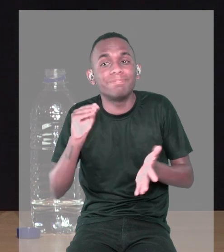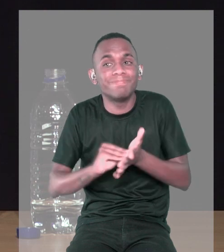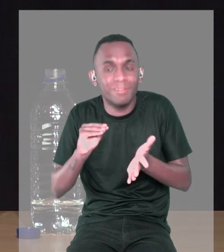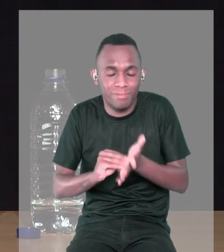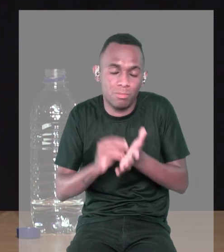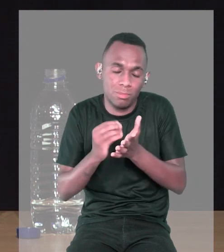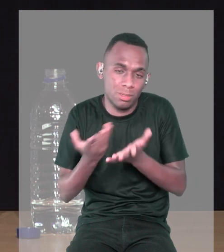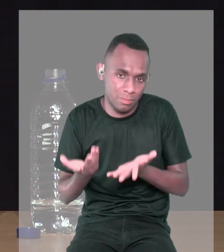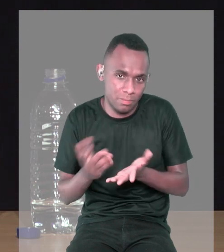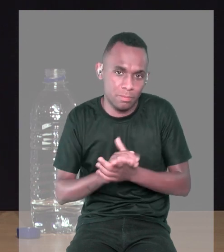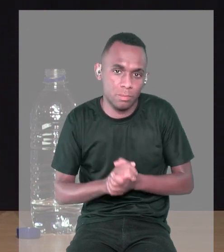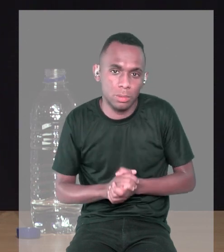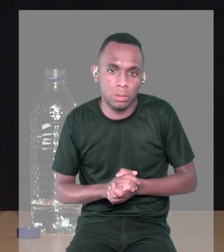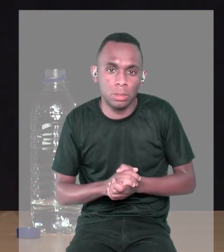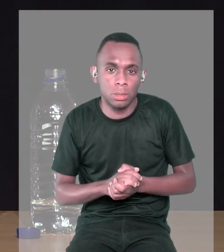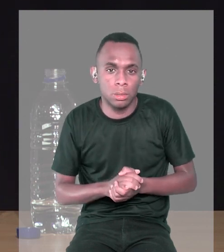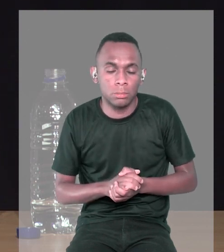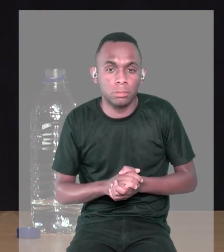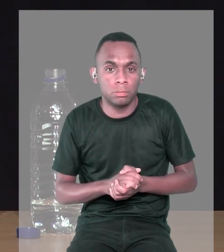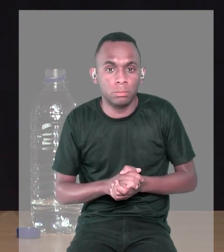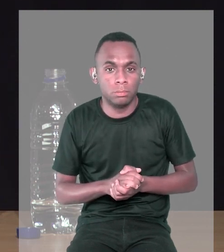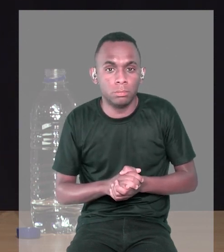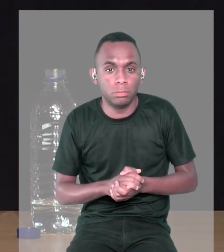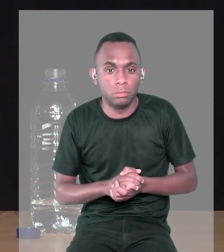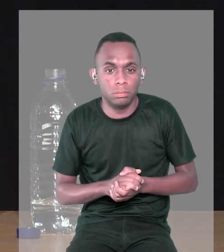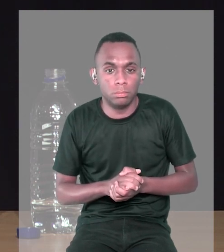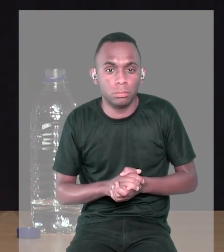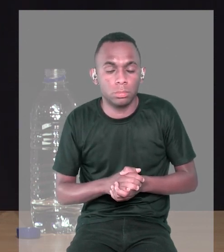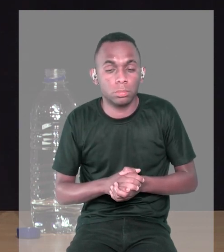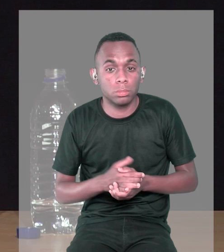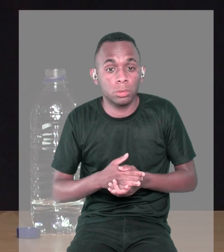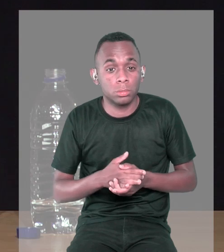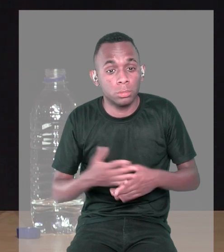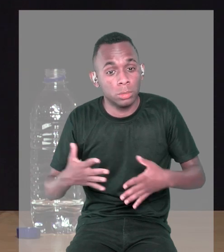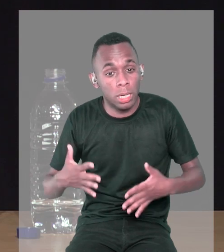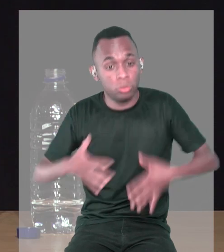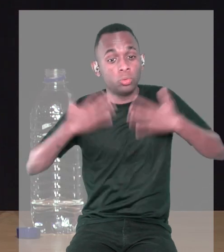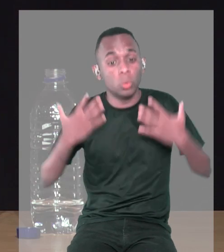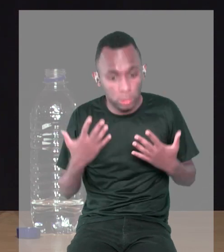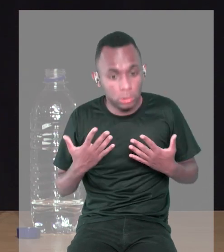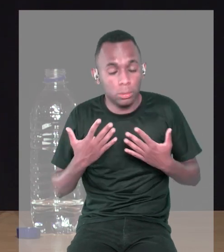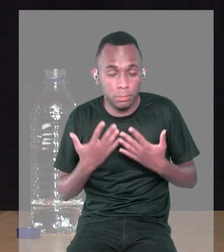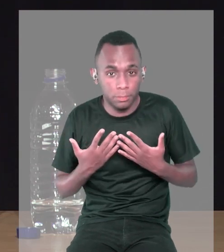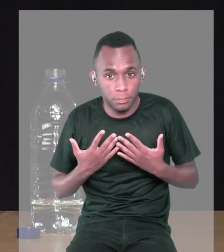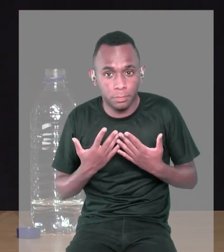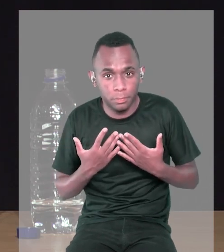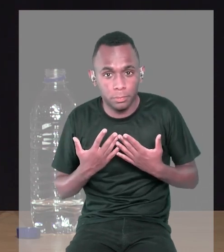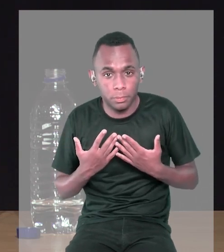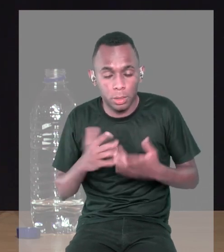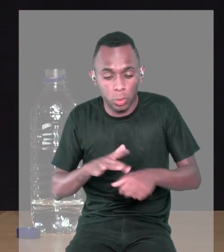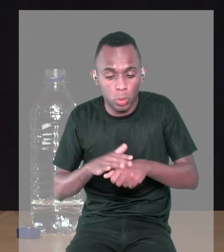assusta na narrativa do André sobre a doença da Doreen é o modo pelo qual a